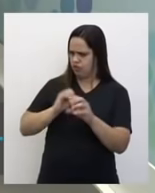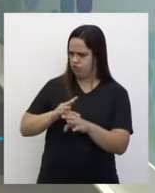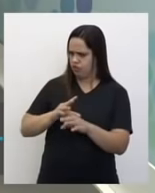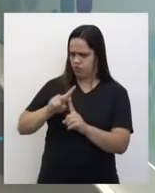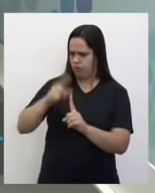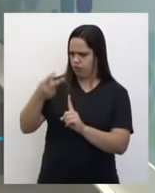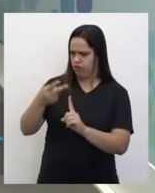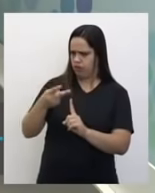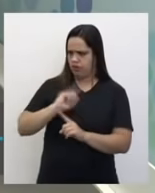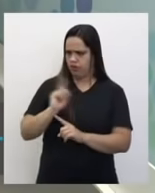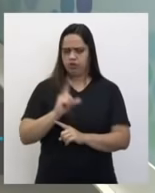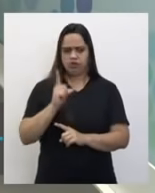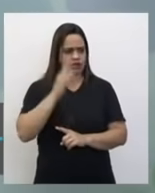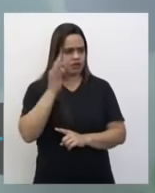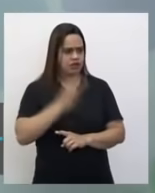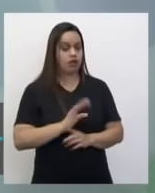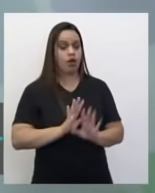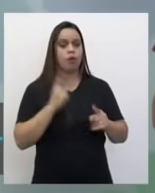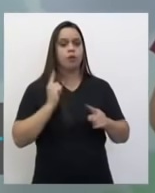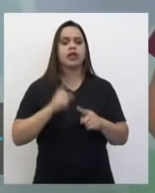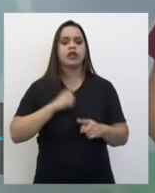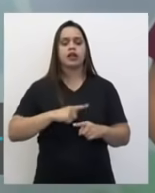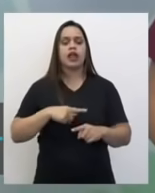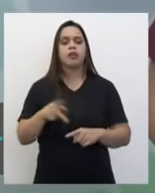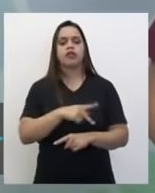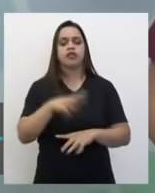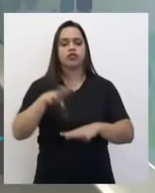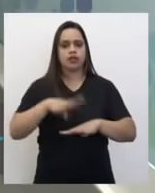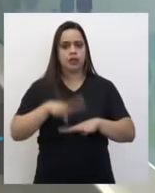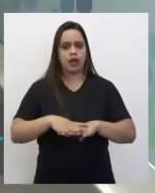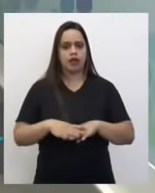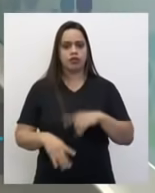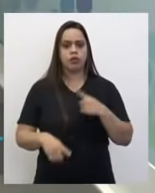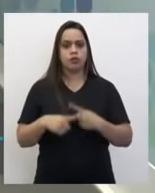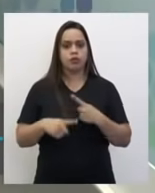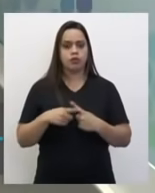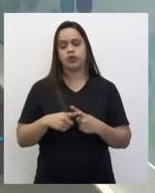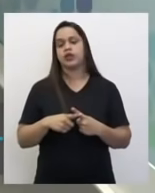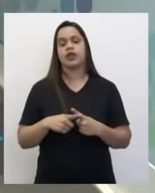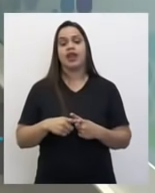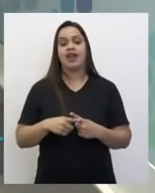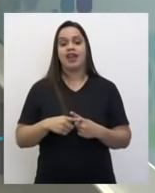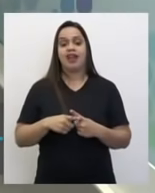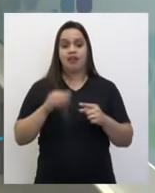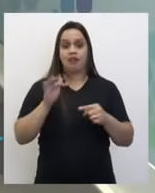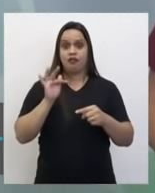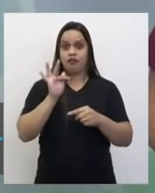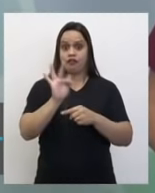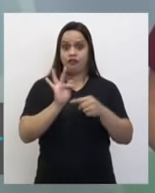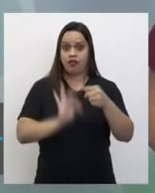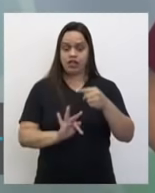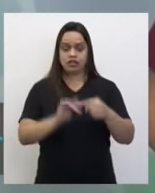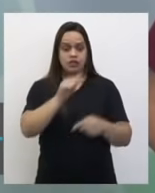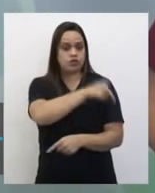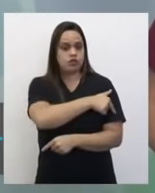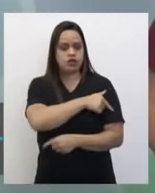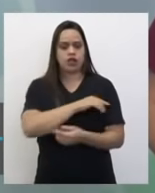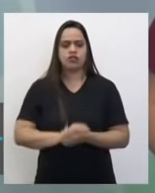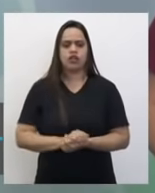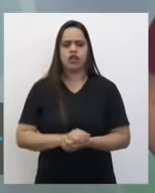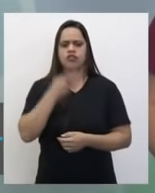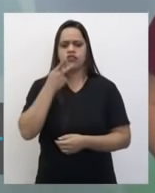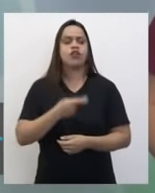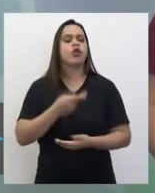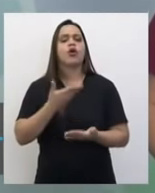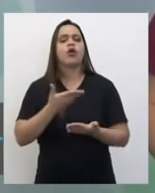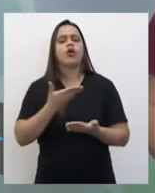Não, tá. Tem uma professora de matemática, porque eles vão chegar em fração no sétimo. Ó, a professora até ela botou assim, ó: "Aula de tecnologia,